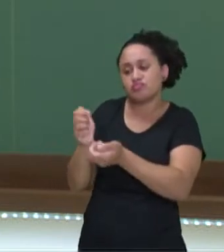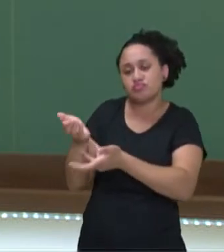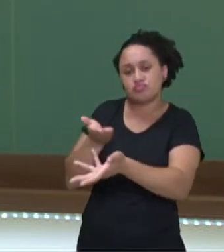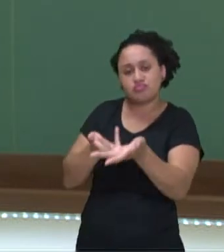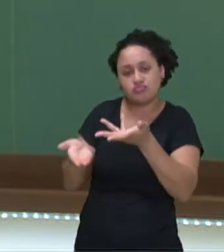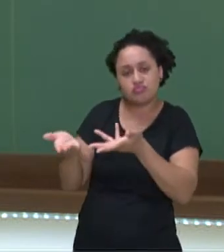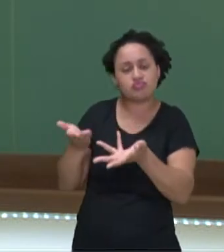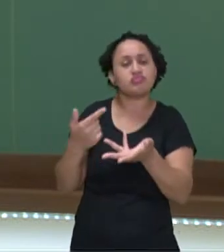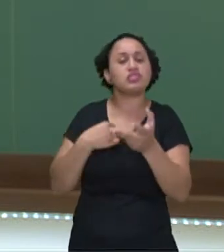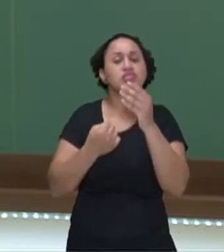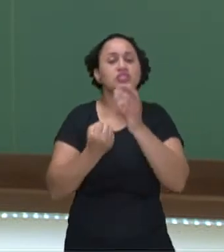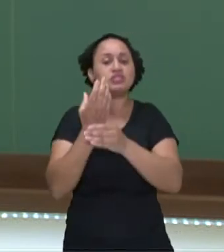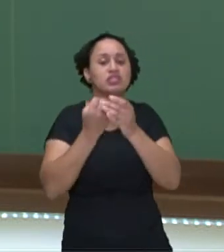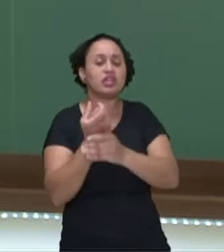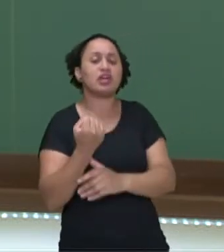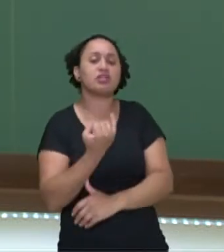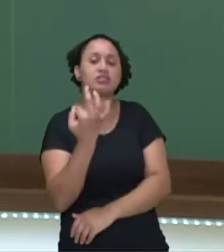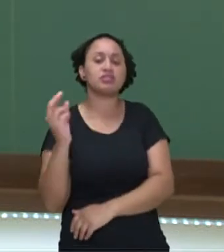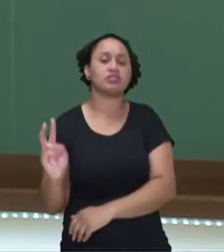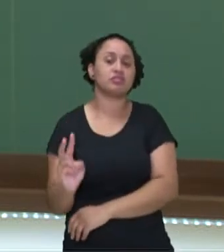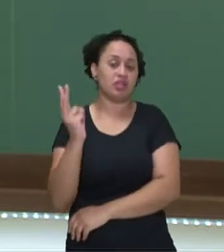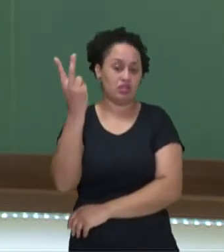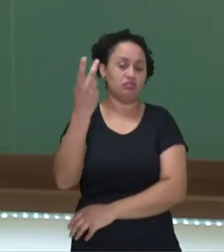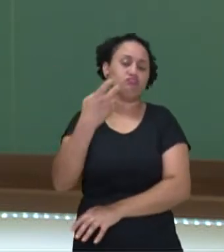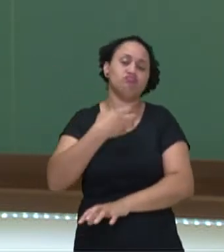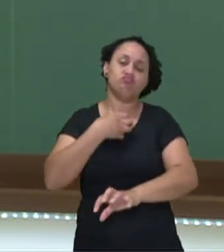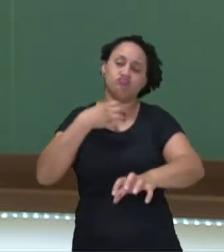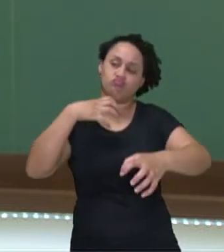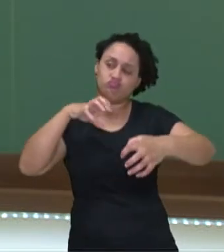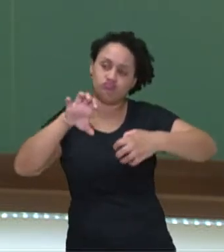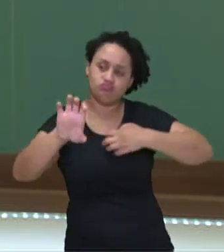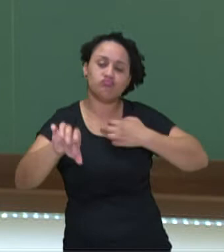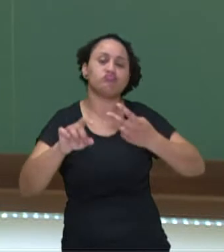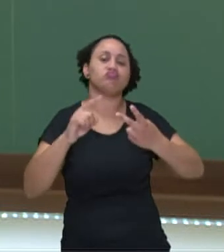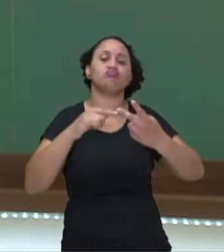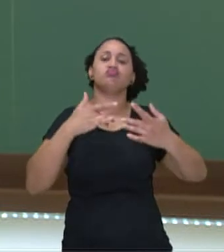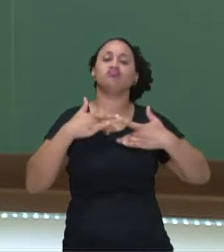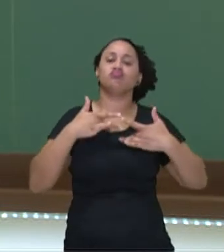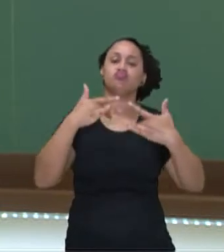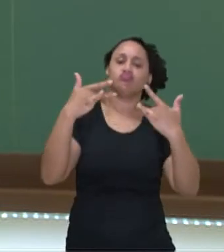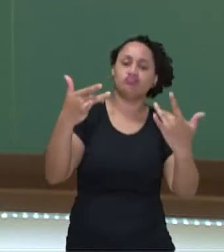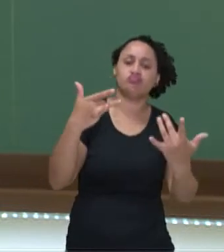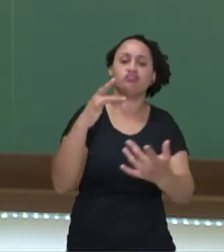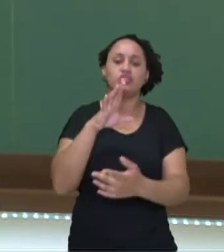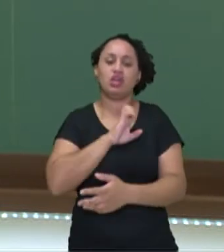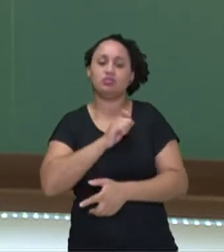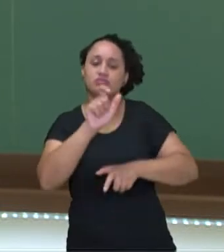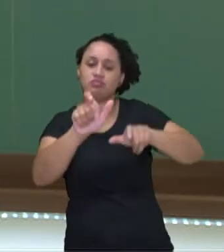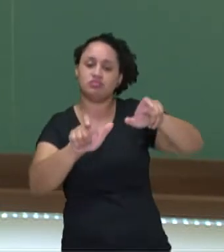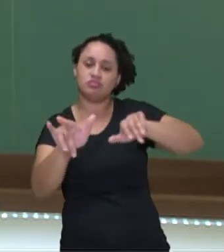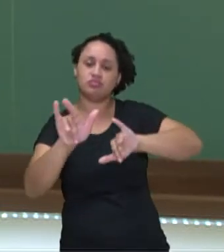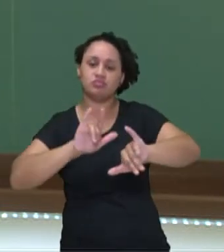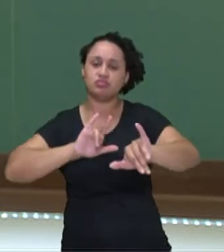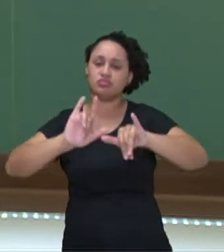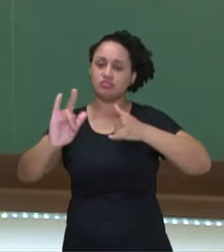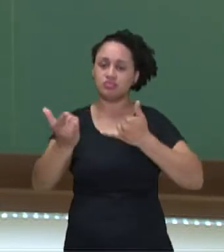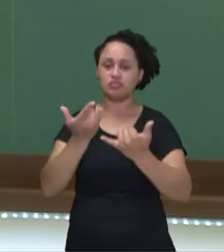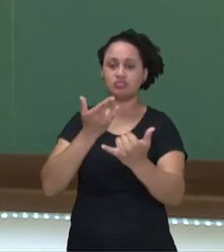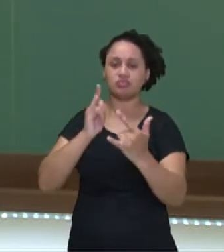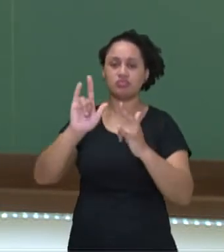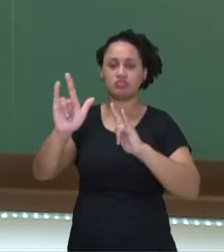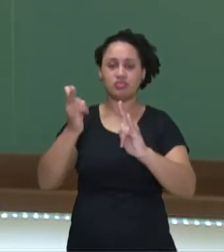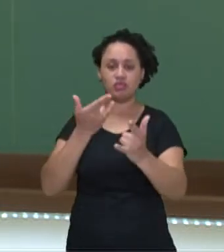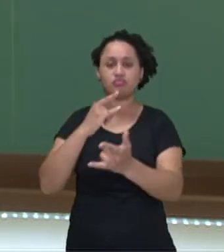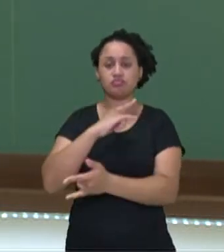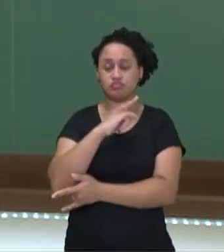compartilhar, de criar valores como empatia, solidariedade, amor ao próximo. Então, essa convivência